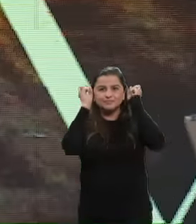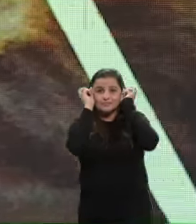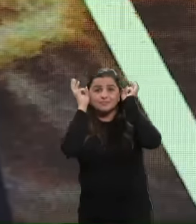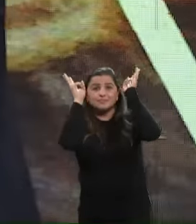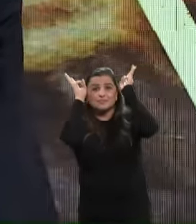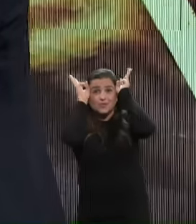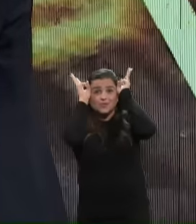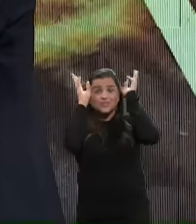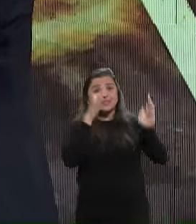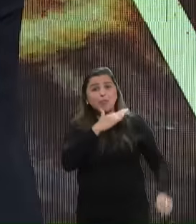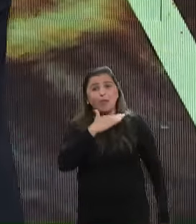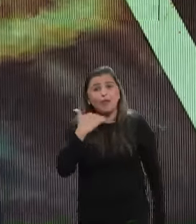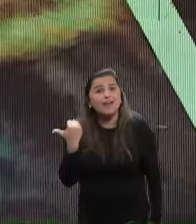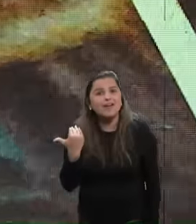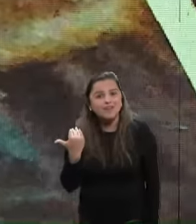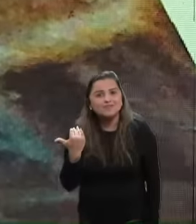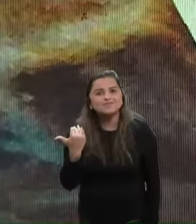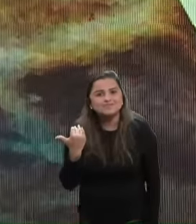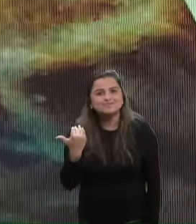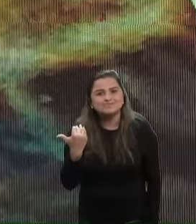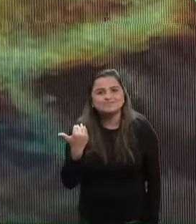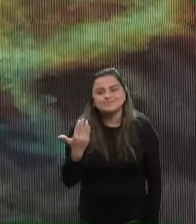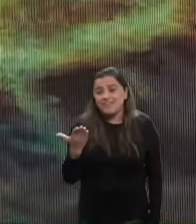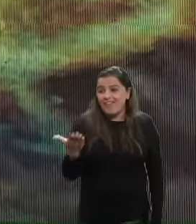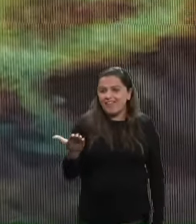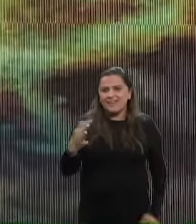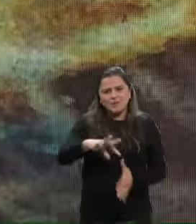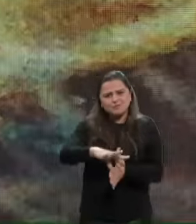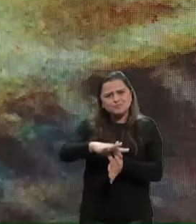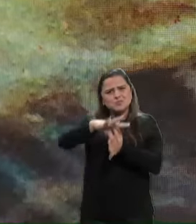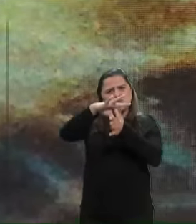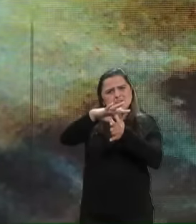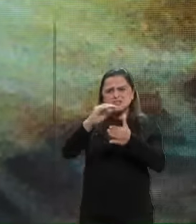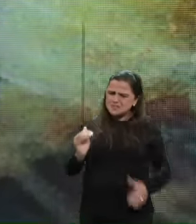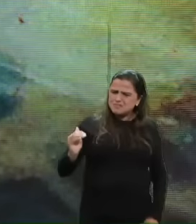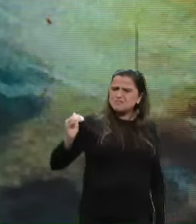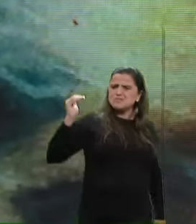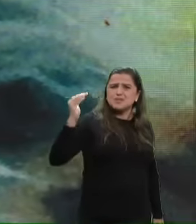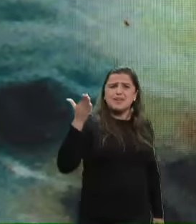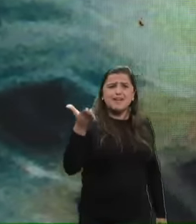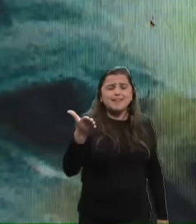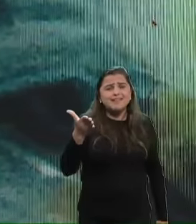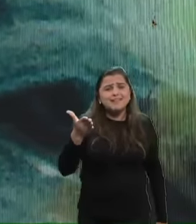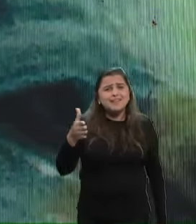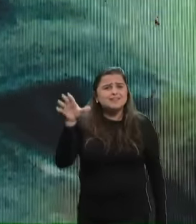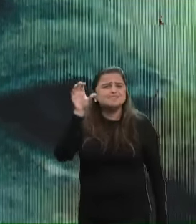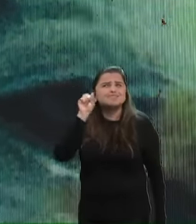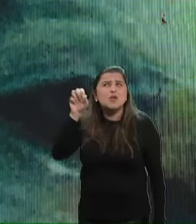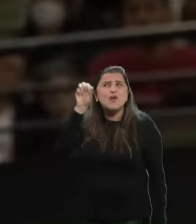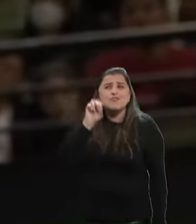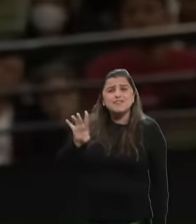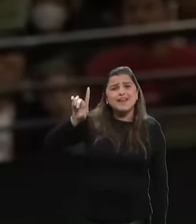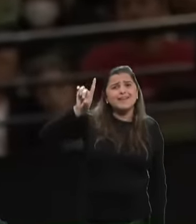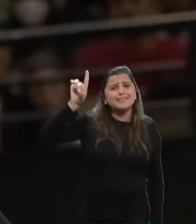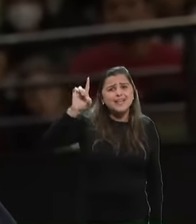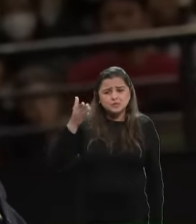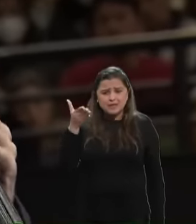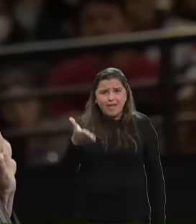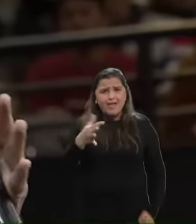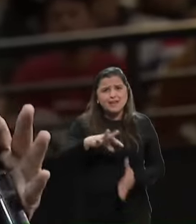Moisés estava morto, o grande líder que ouvia a voz de Deus, o grande